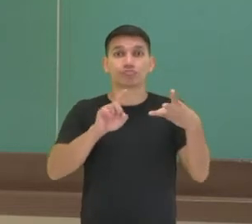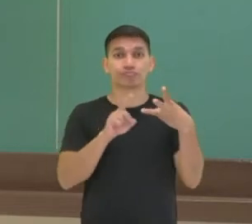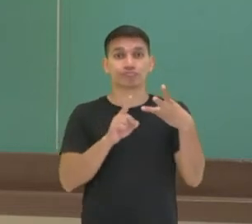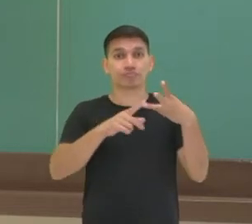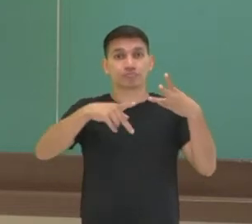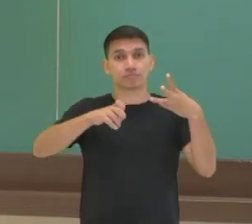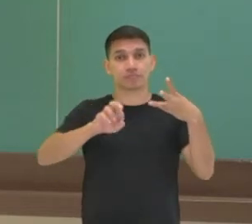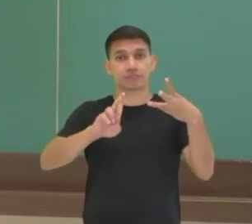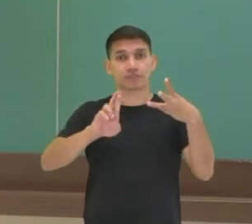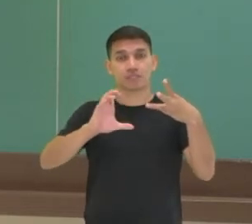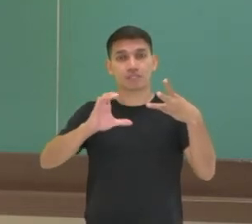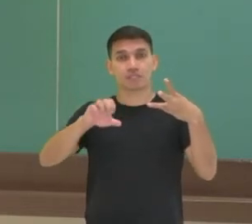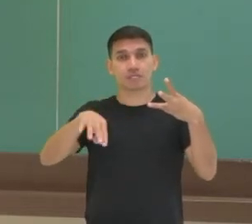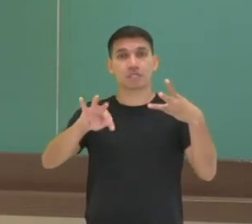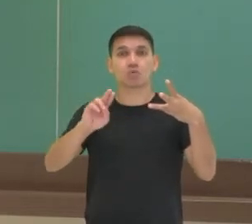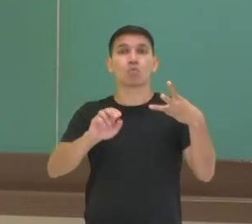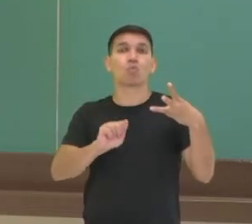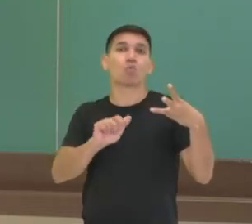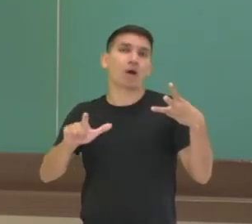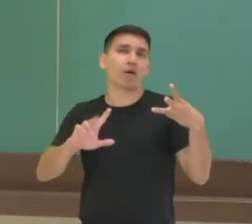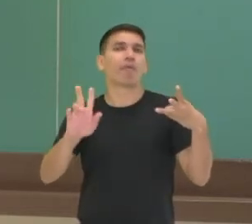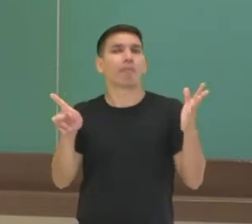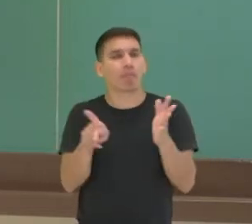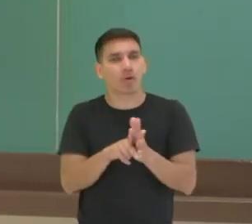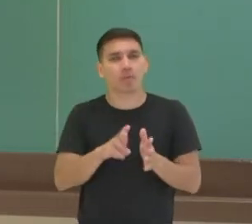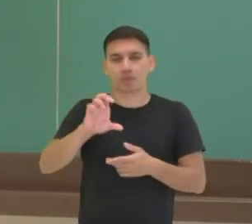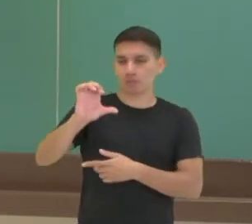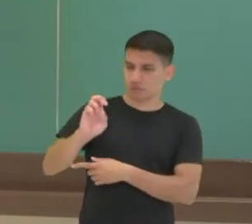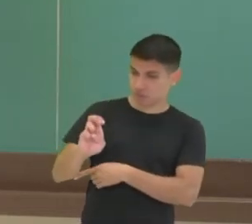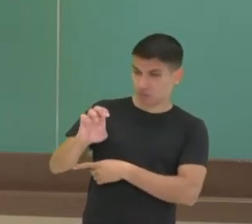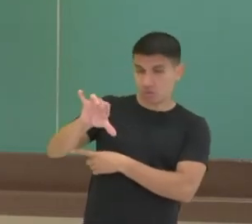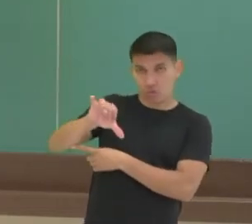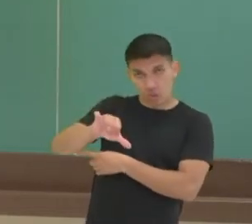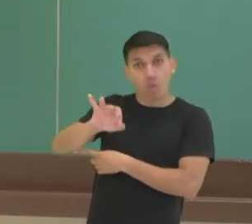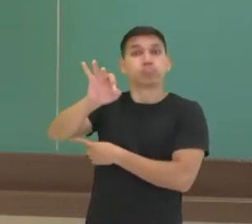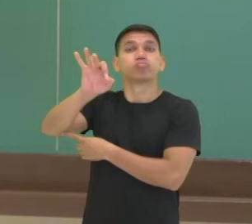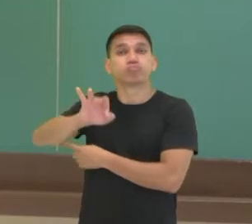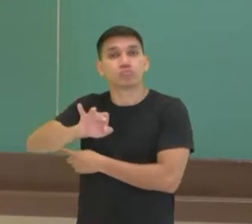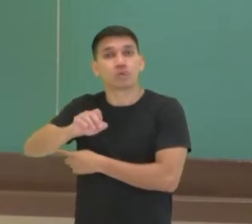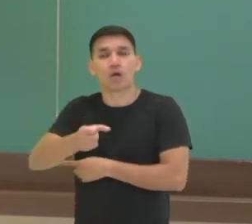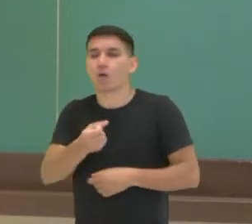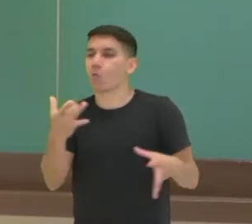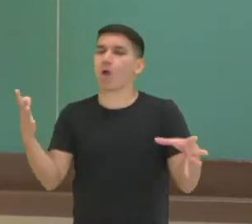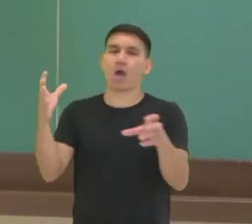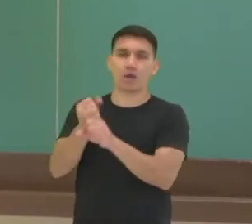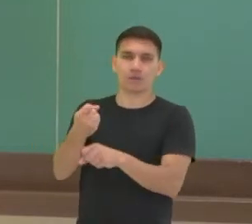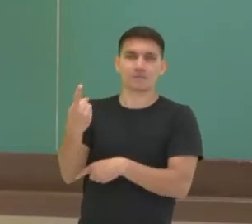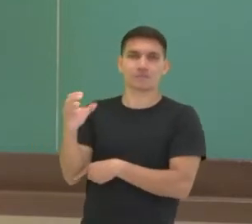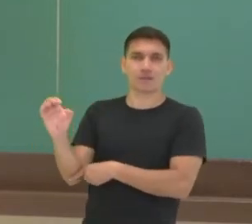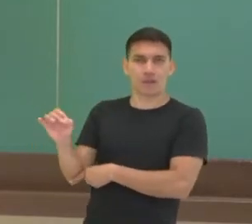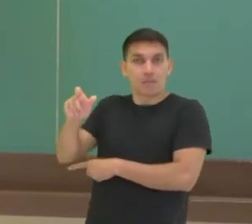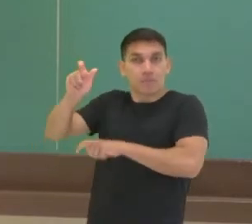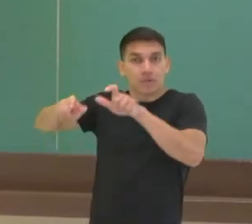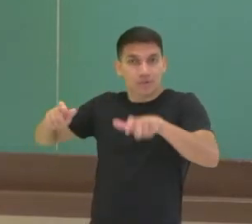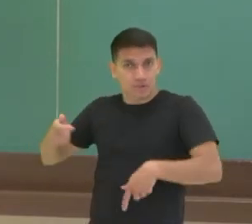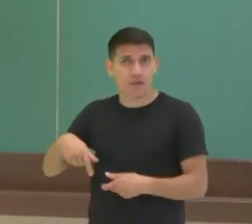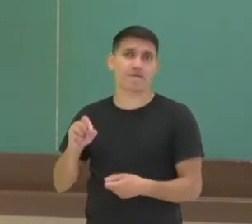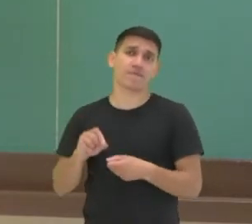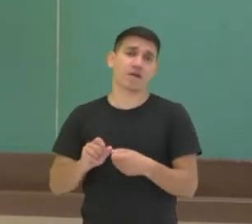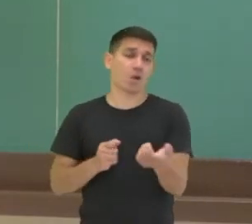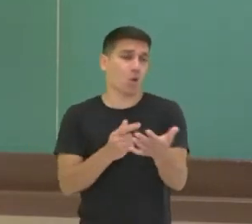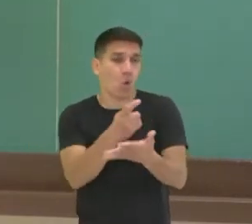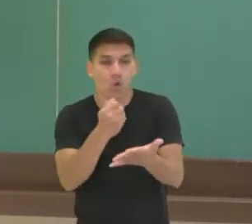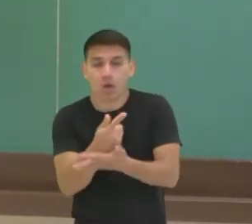seja, 59% de cada 100 brasileiros, 59 fizeram compras por impulso no mês de